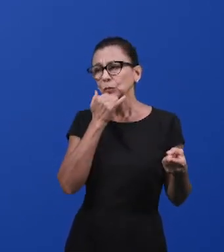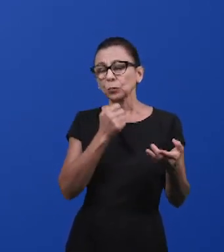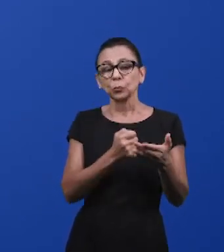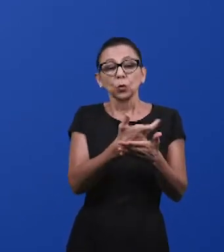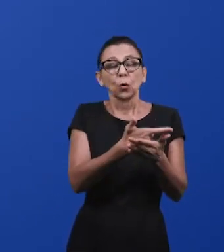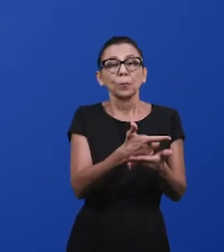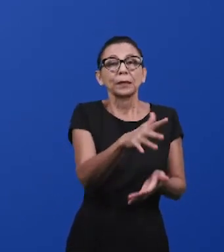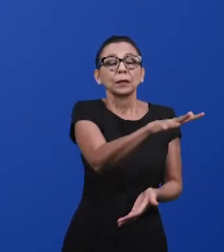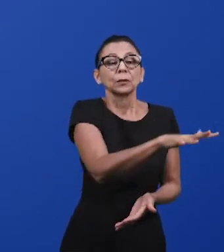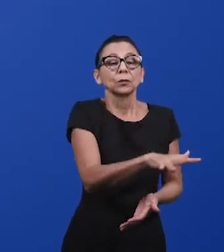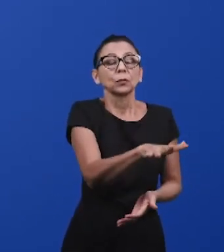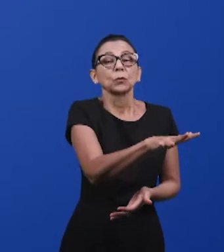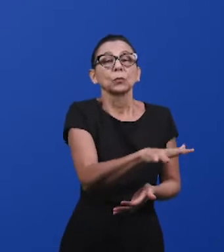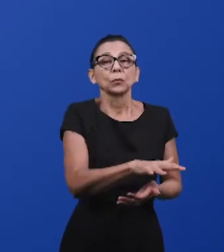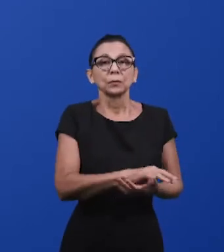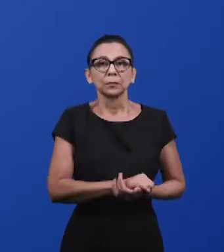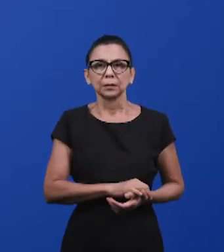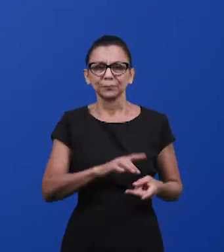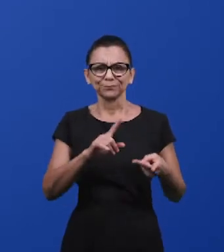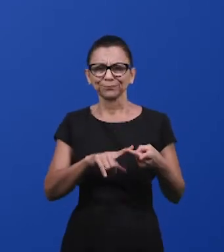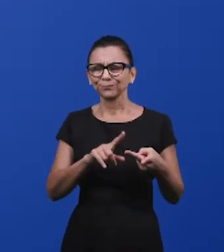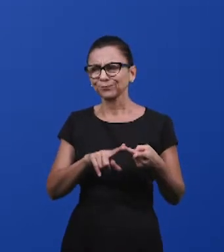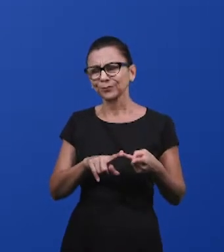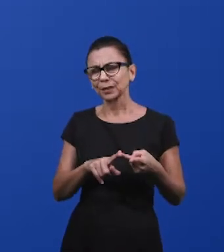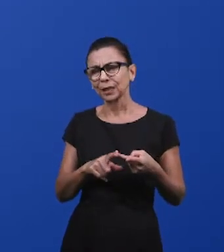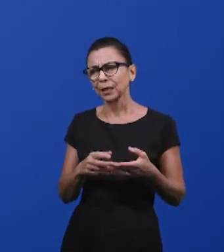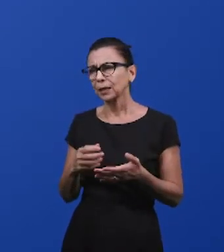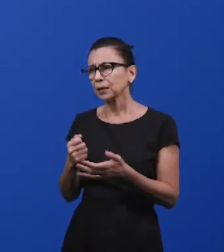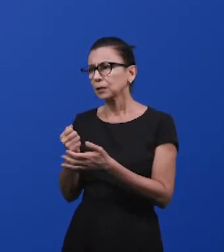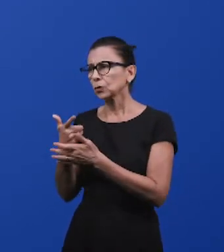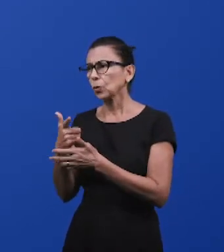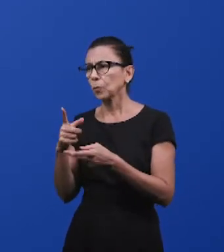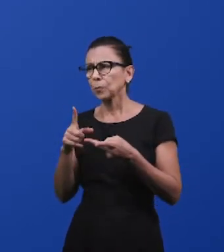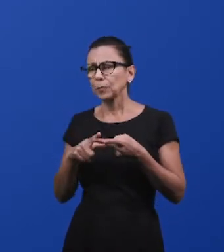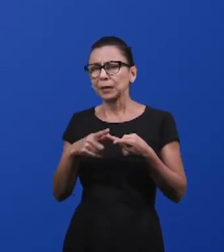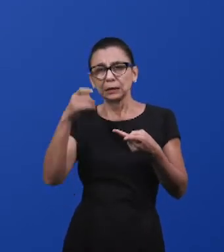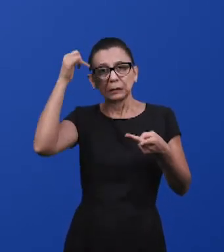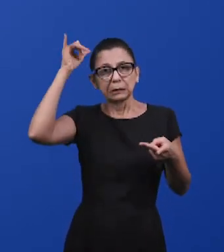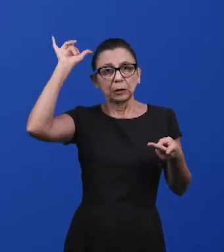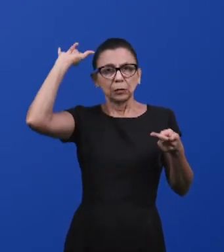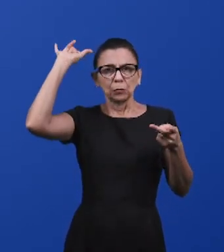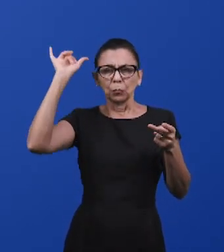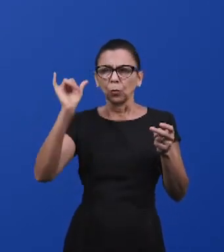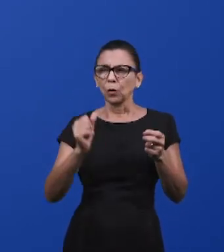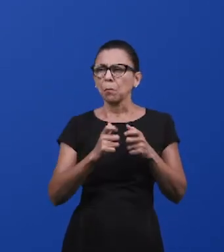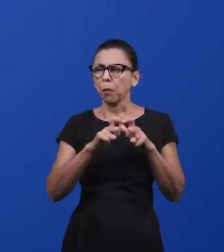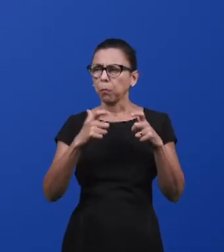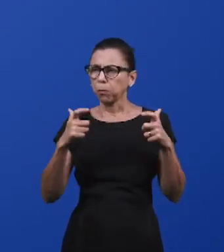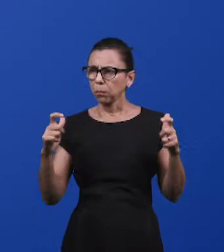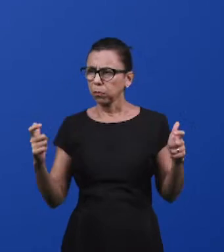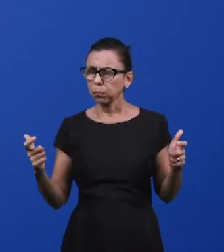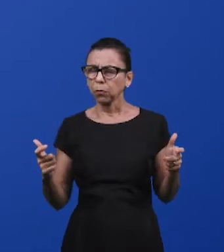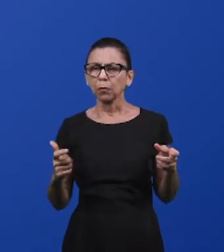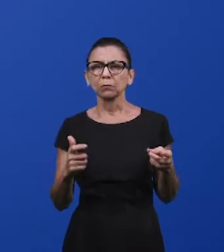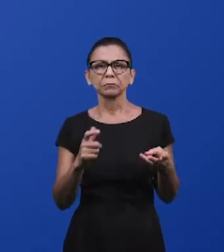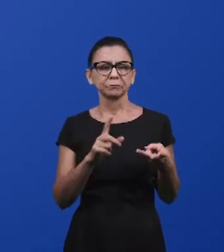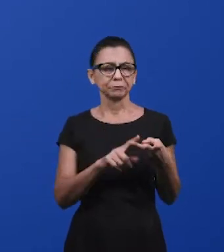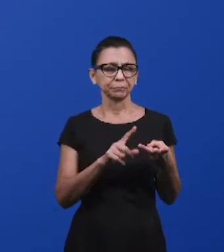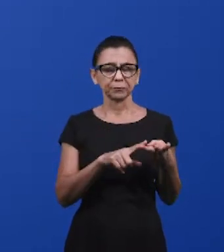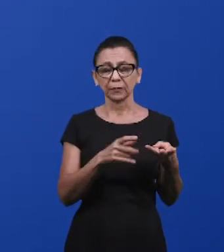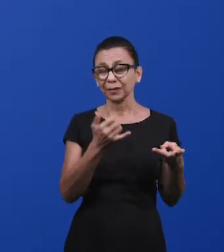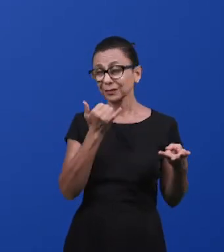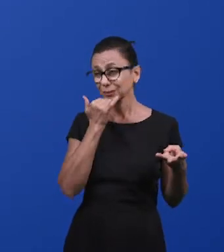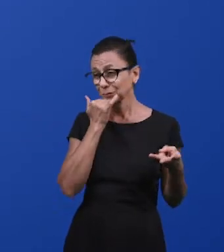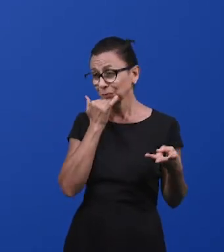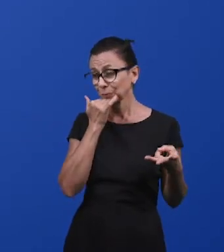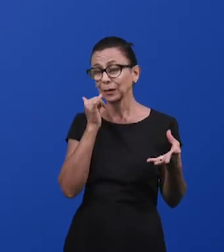mundo. Comprei 5 juntas de boi, nos fala da ganância em possuir bens materiais. E a terceira